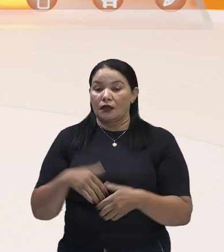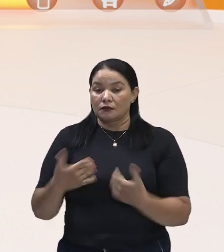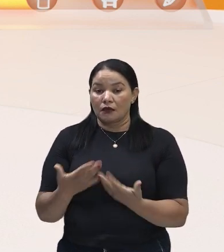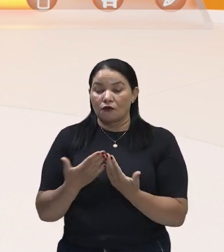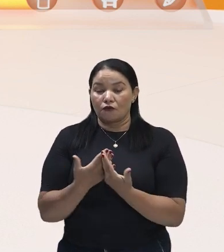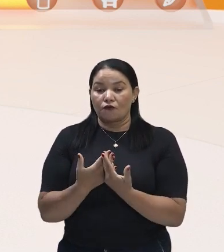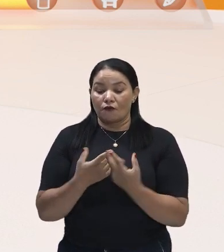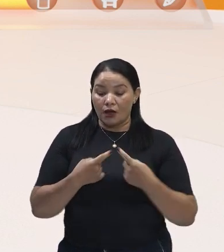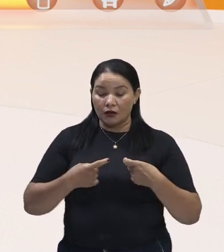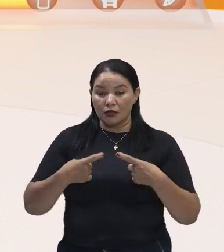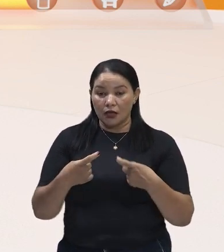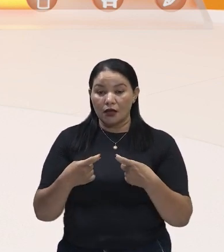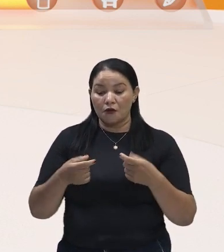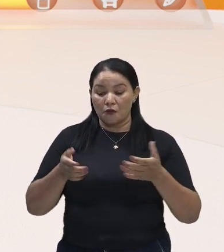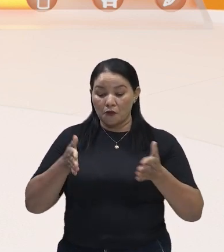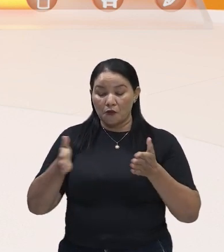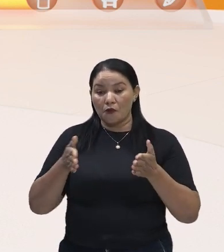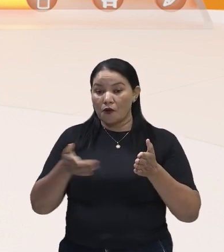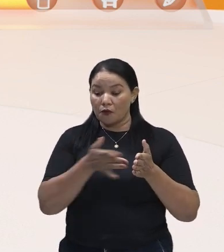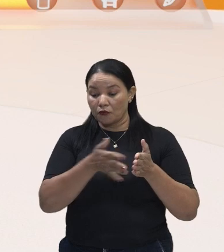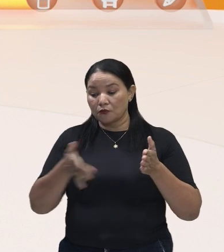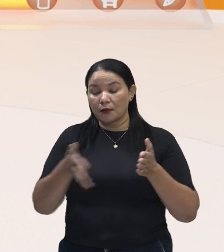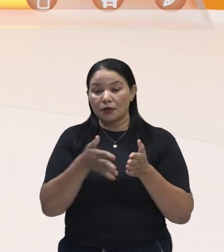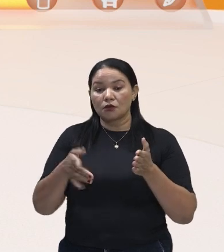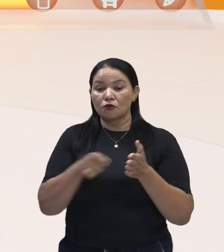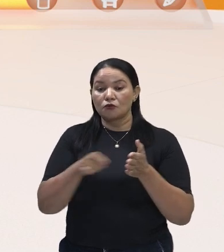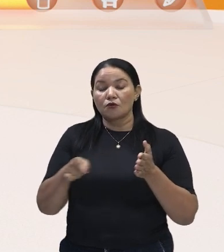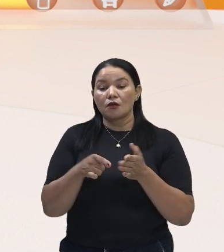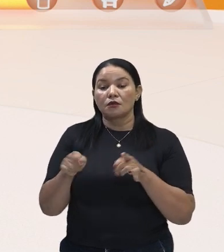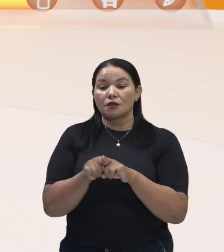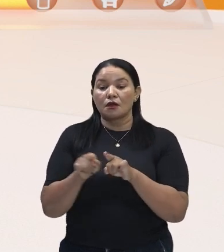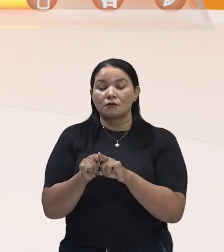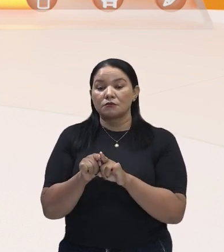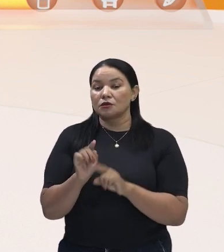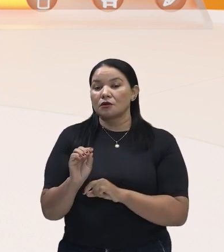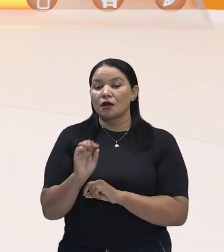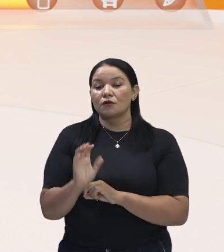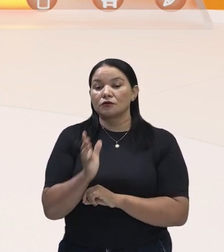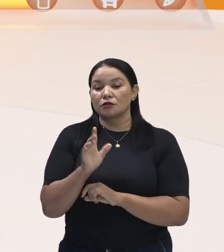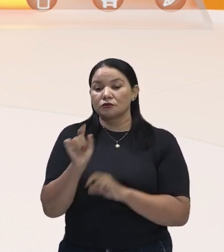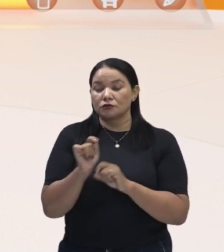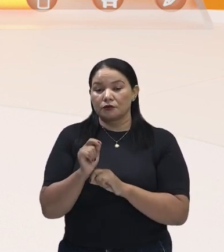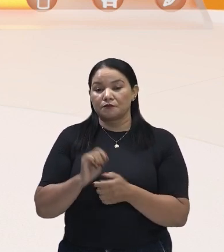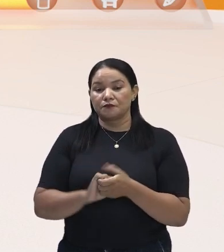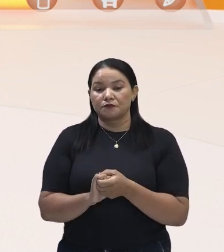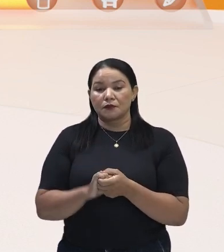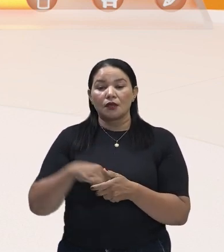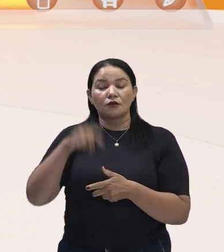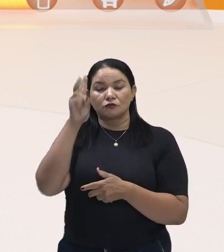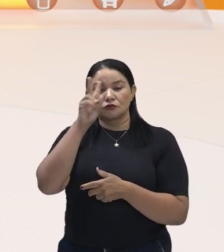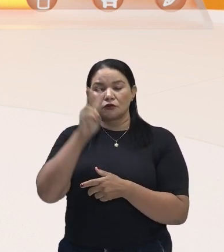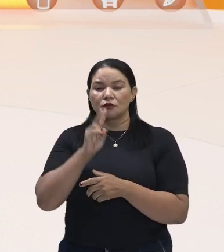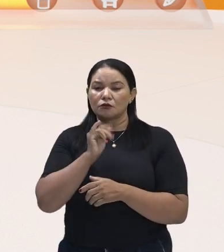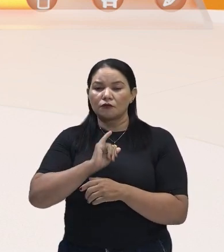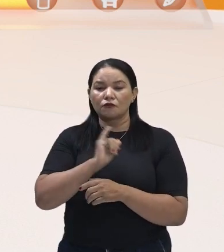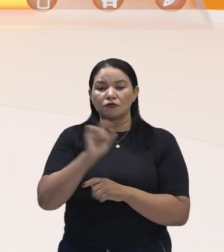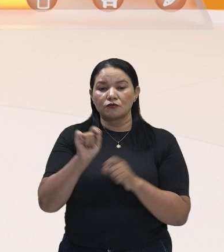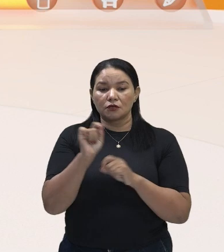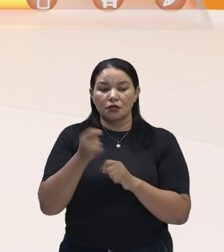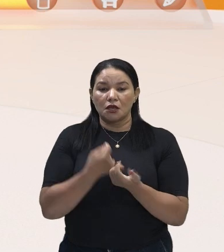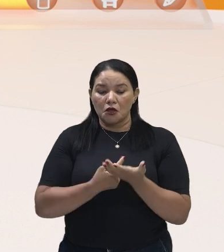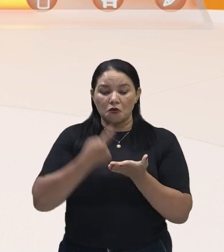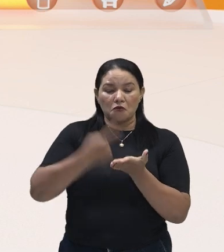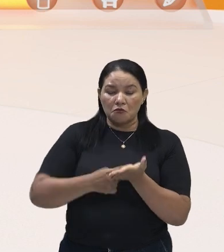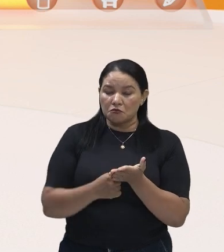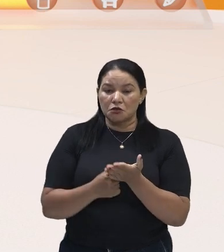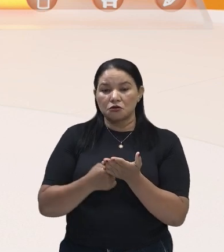que vai durar esse período, ela vai ter uma quantia de... Os historiadores, eles não entram num consenso por conta da falta de